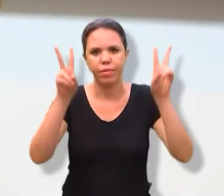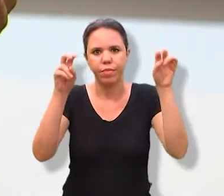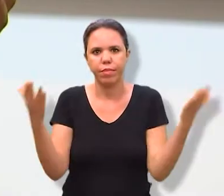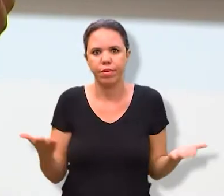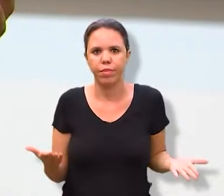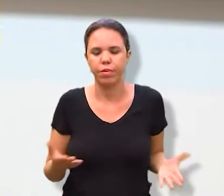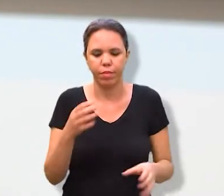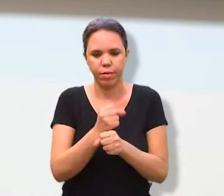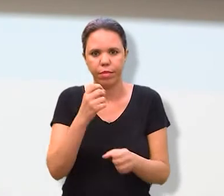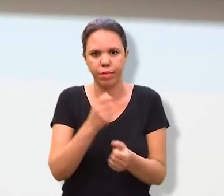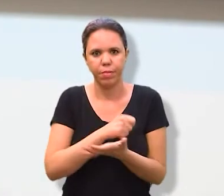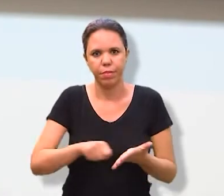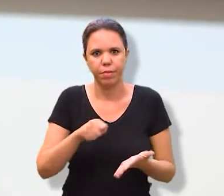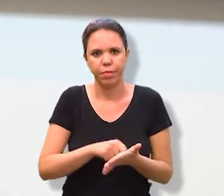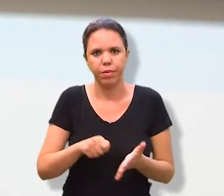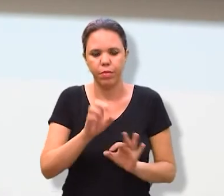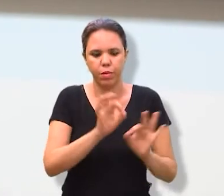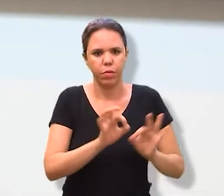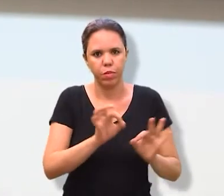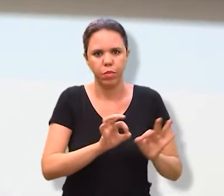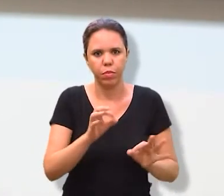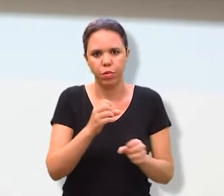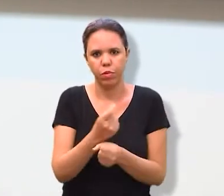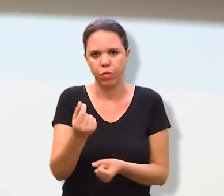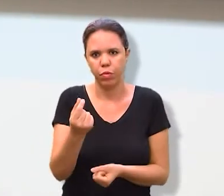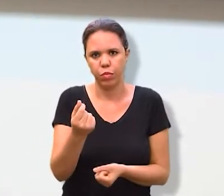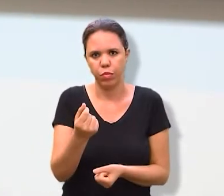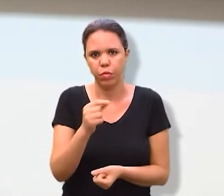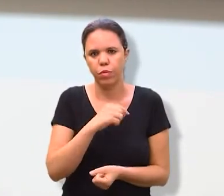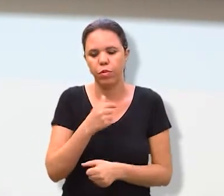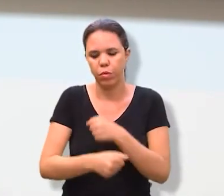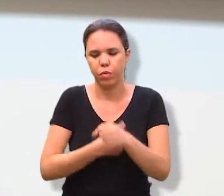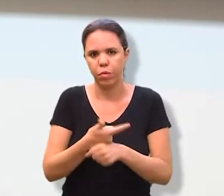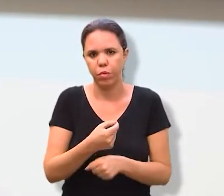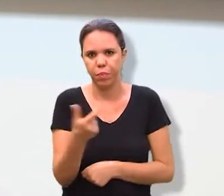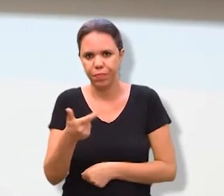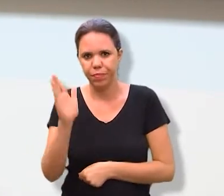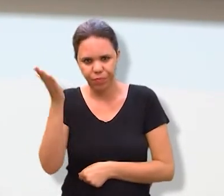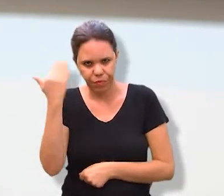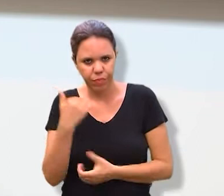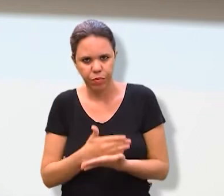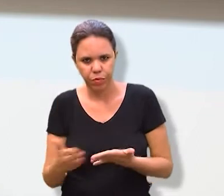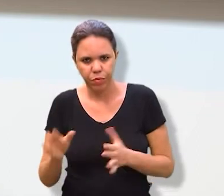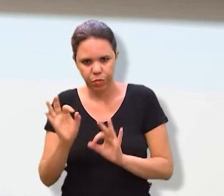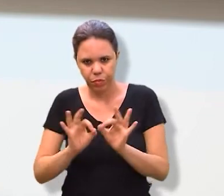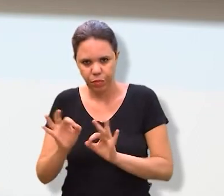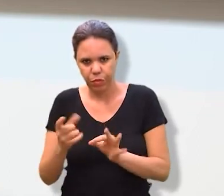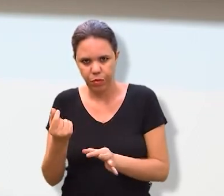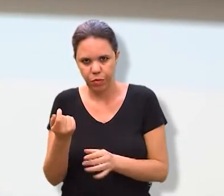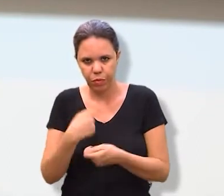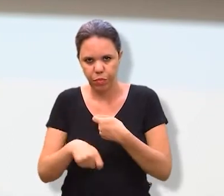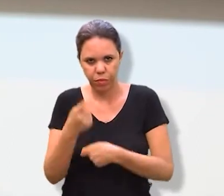E o tema de hoje, no Na Ponta do Lápis, é o planejamento financeiro para 2022. Você já começou